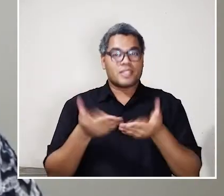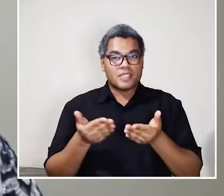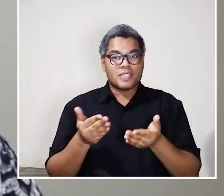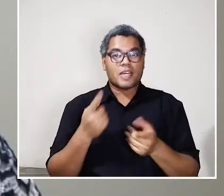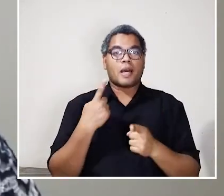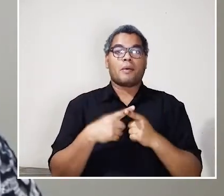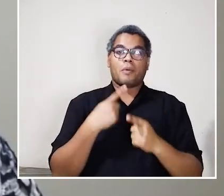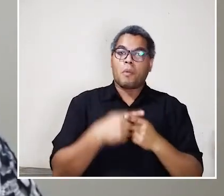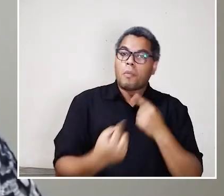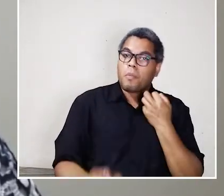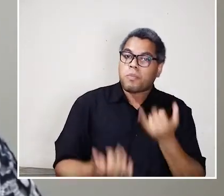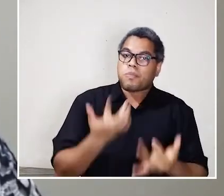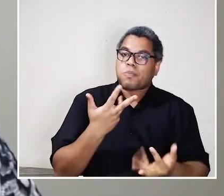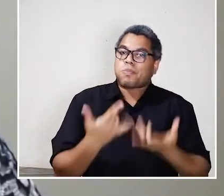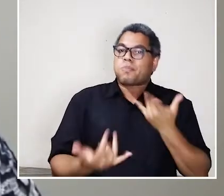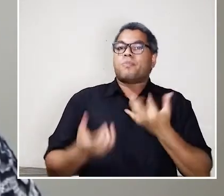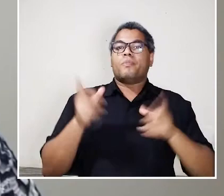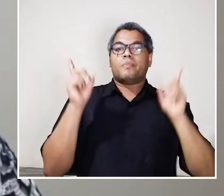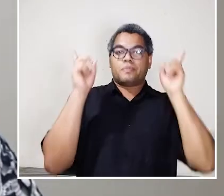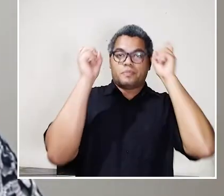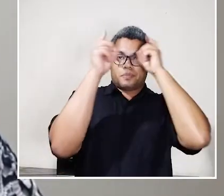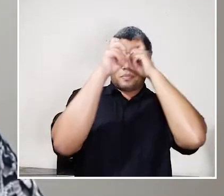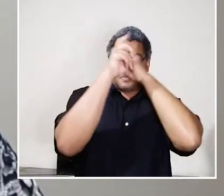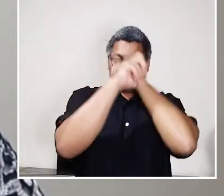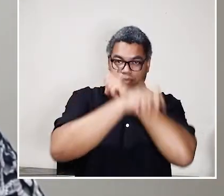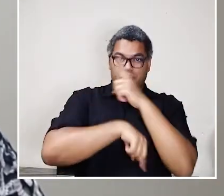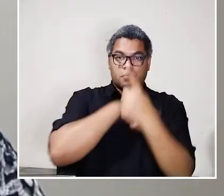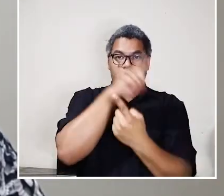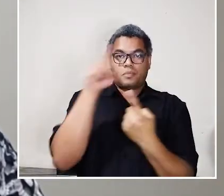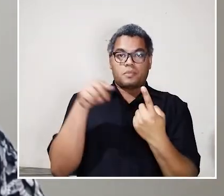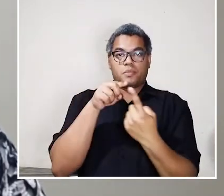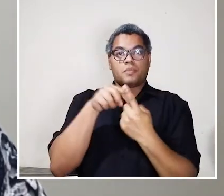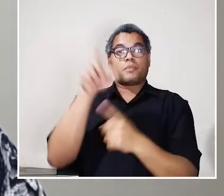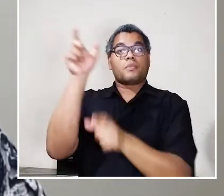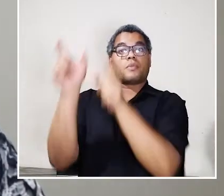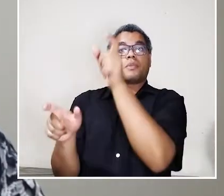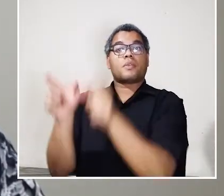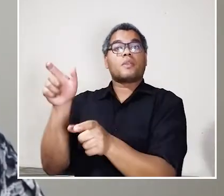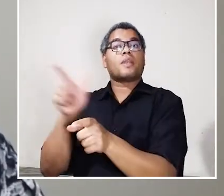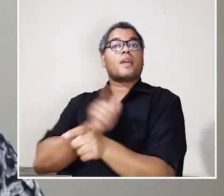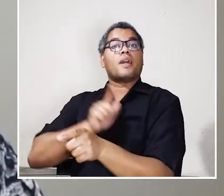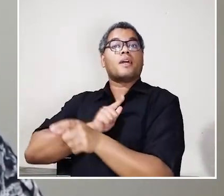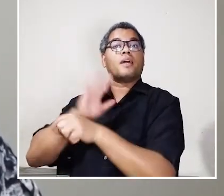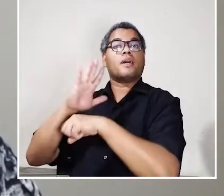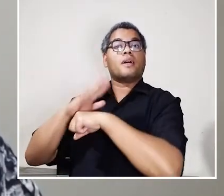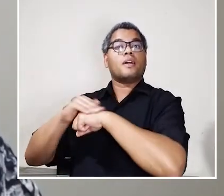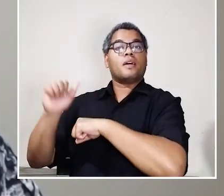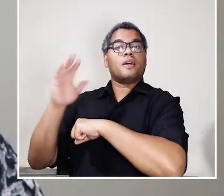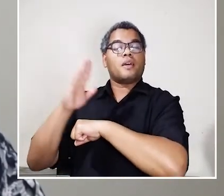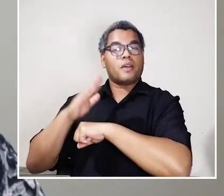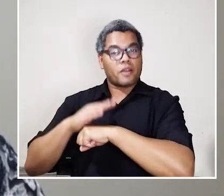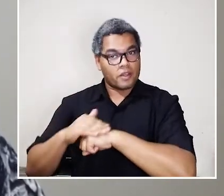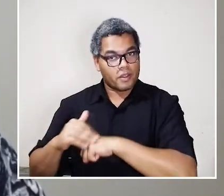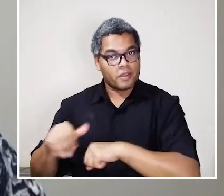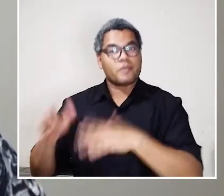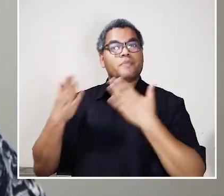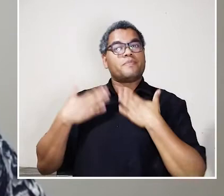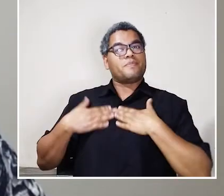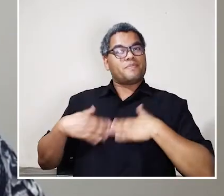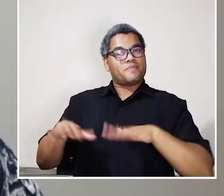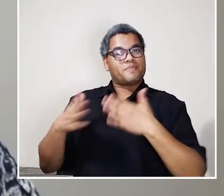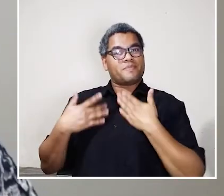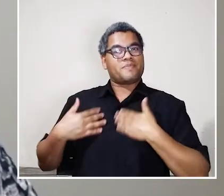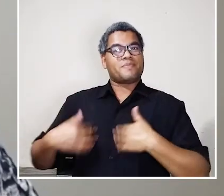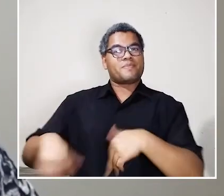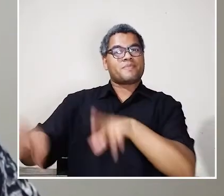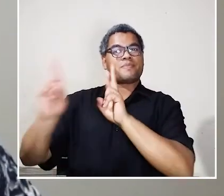em meio ao fogo das aflições, para que outros sejam confortados,